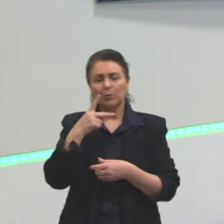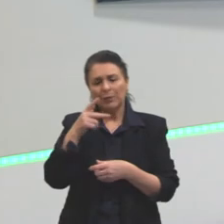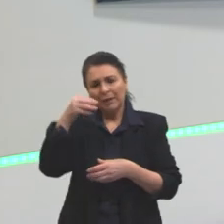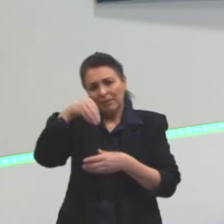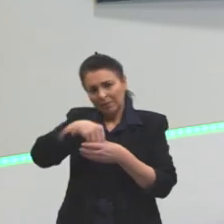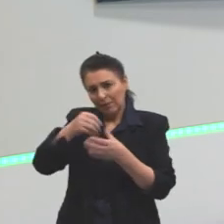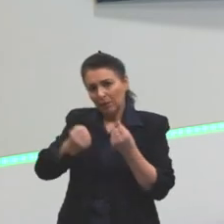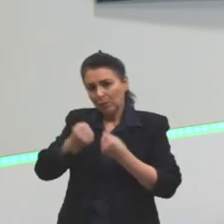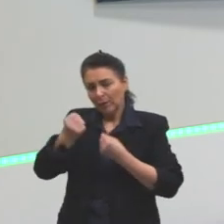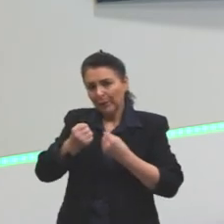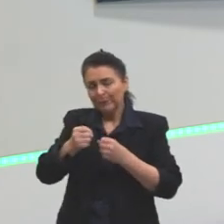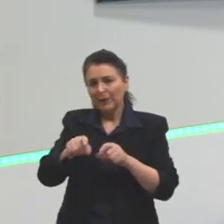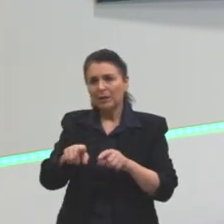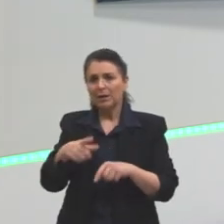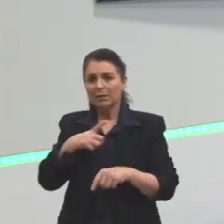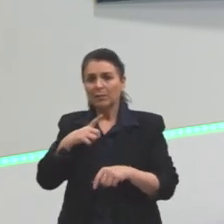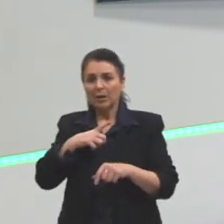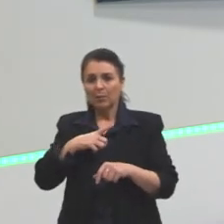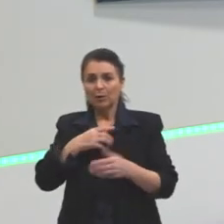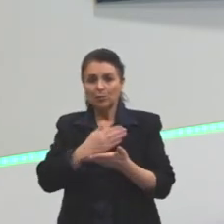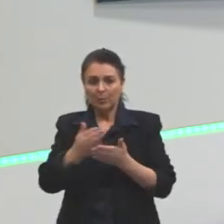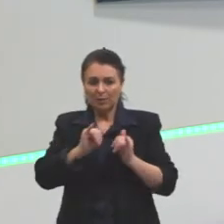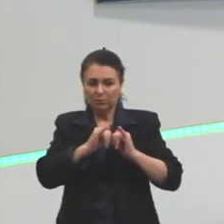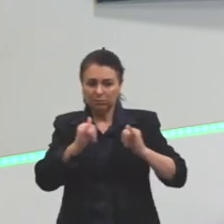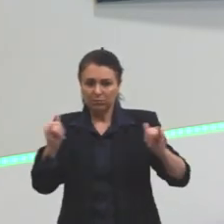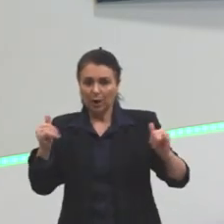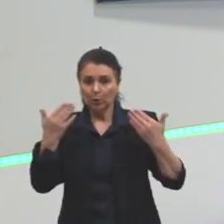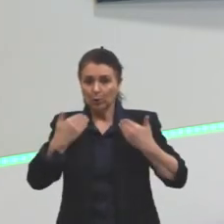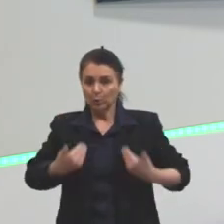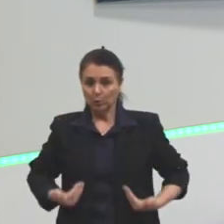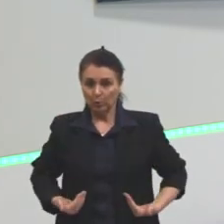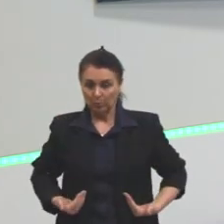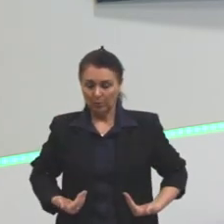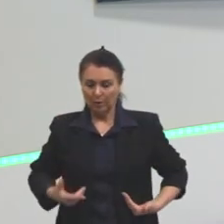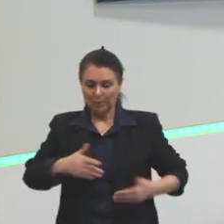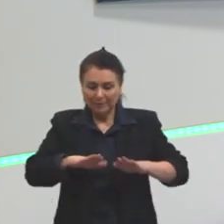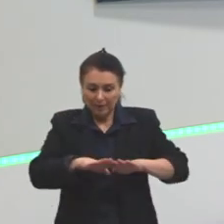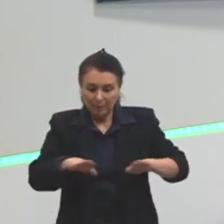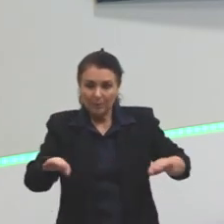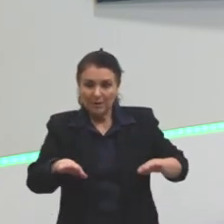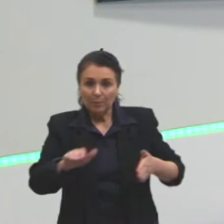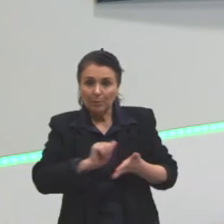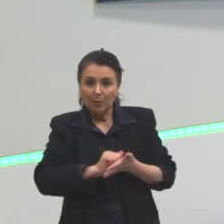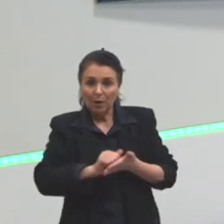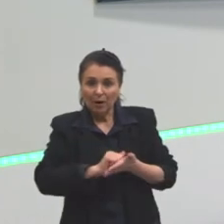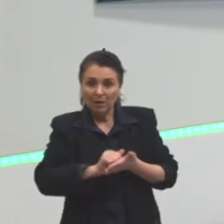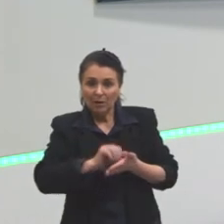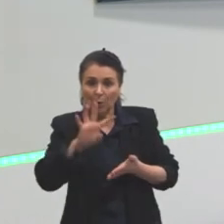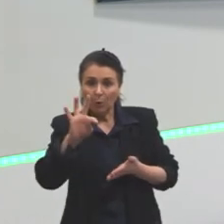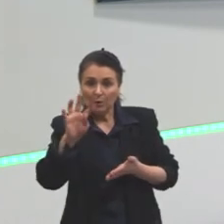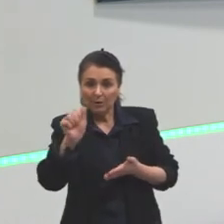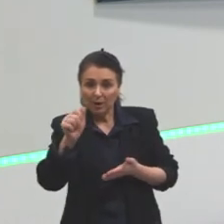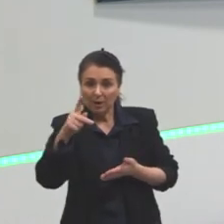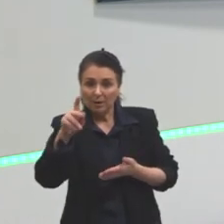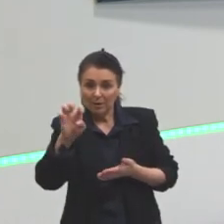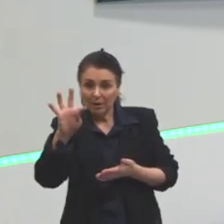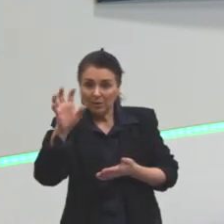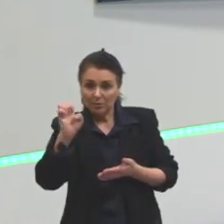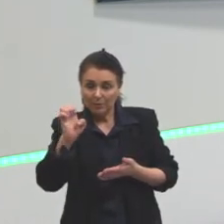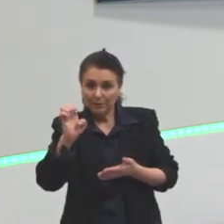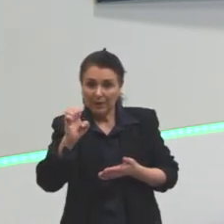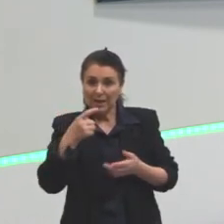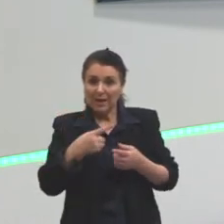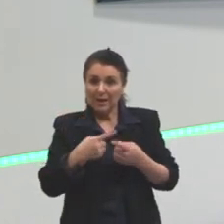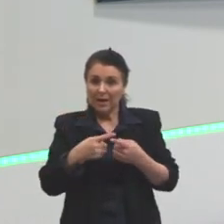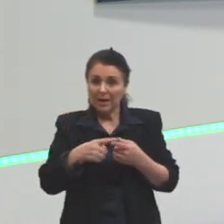em algum momento você pode ser eletrizado né E aí você tá em cima de um tapete que é de borracha que vai isolar você e aí